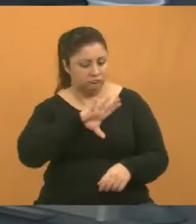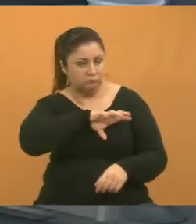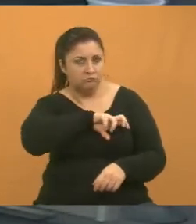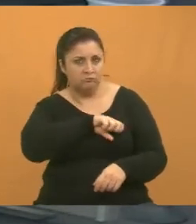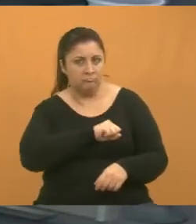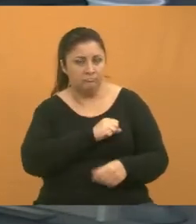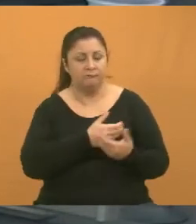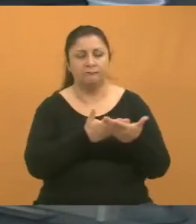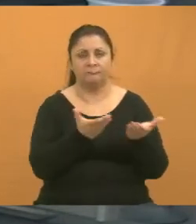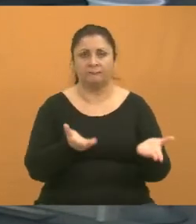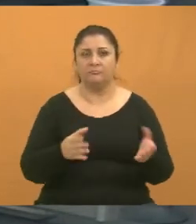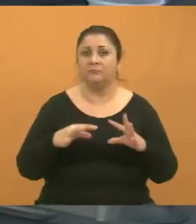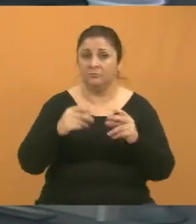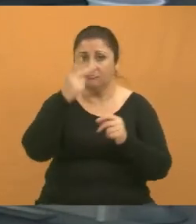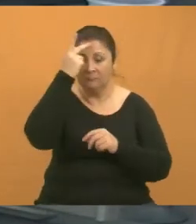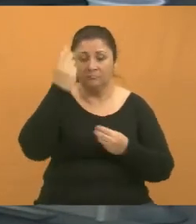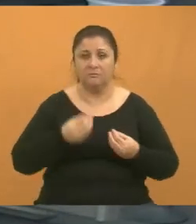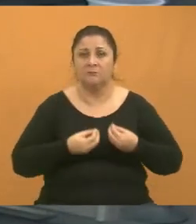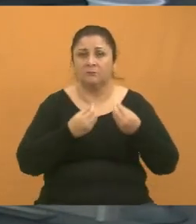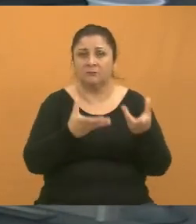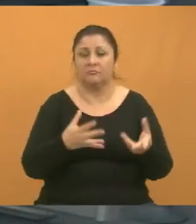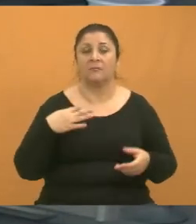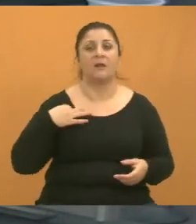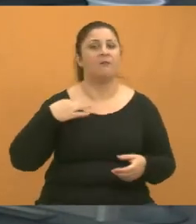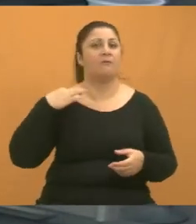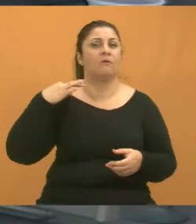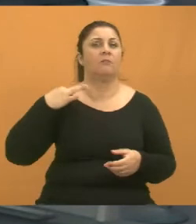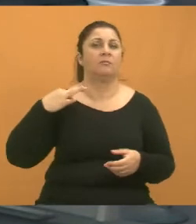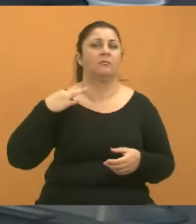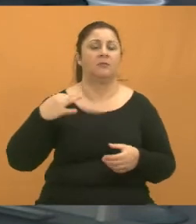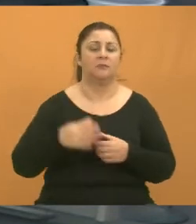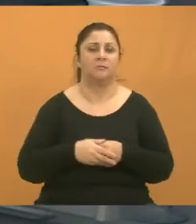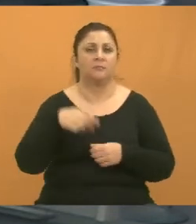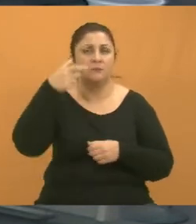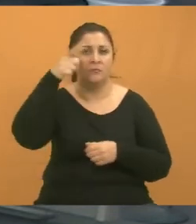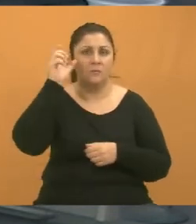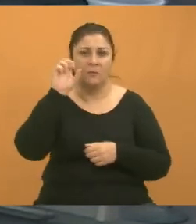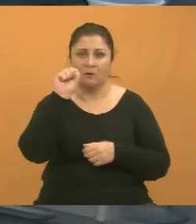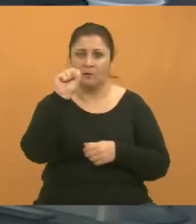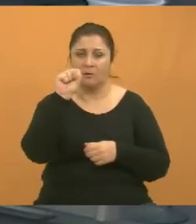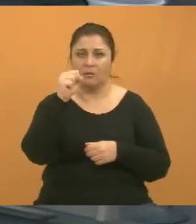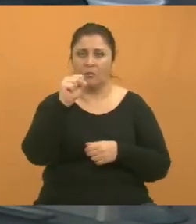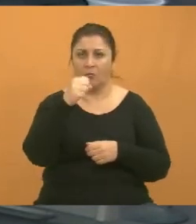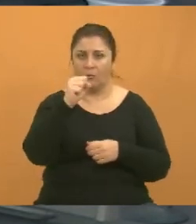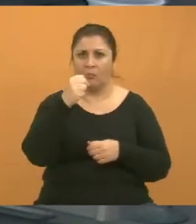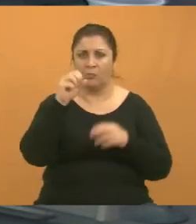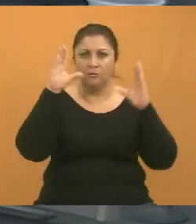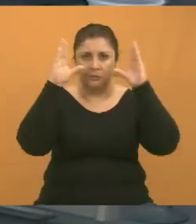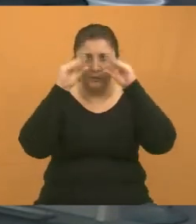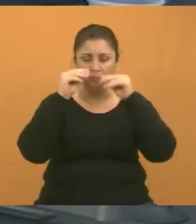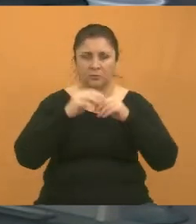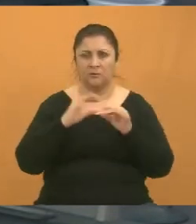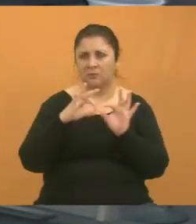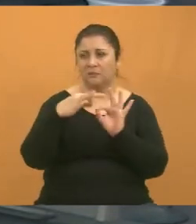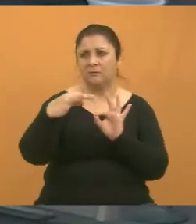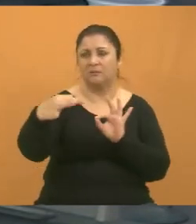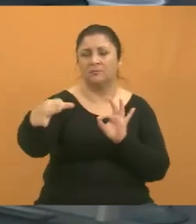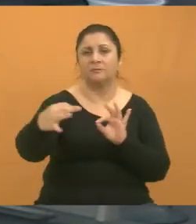Tanto que todos os voluntários da causa animal, o nome já fala voluntário. Ontem era 8 horas da noite, eu estava num bairro